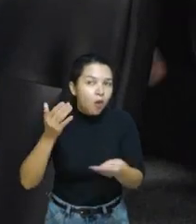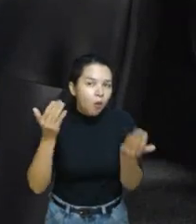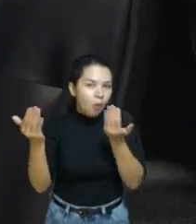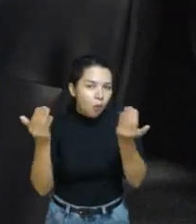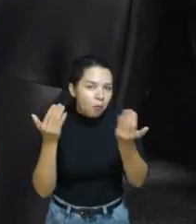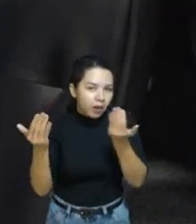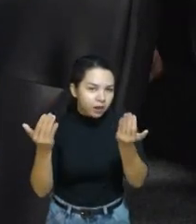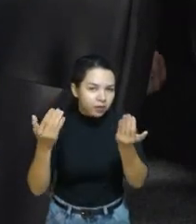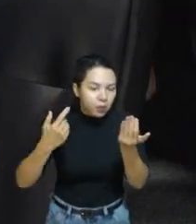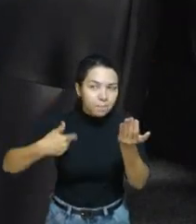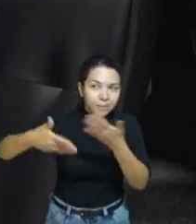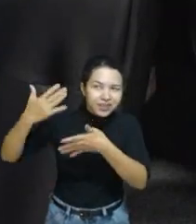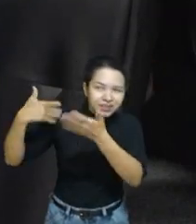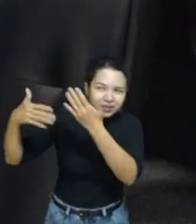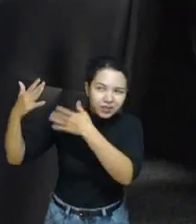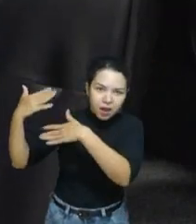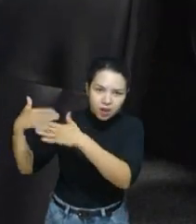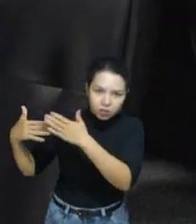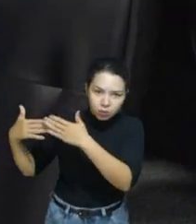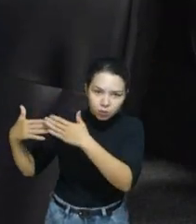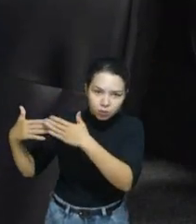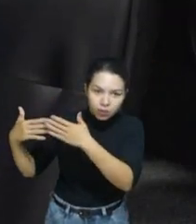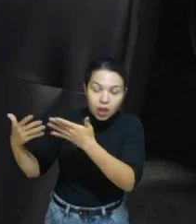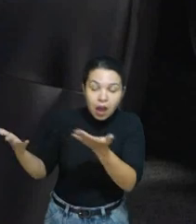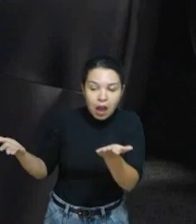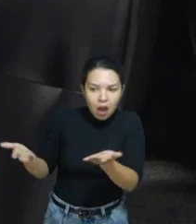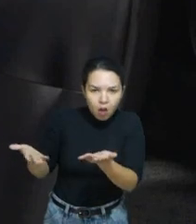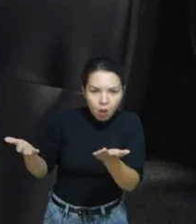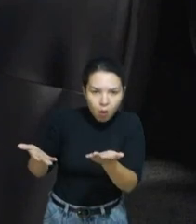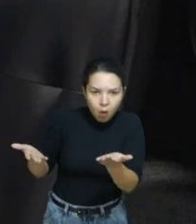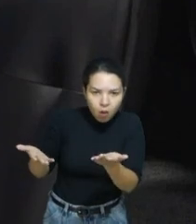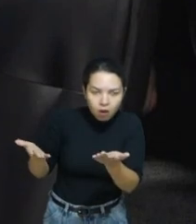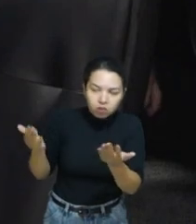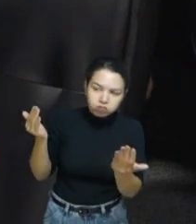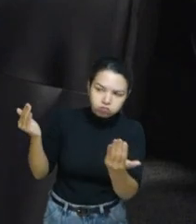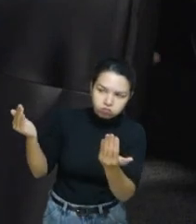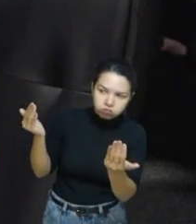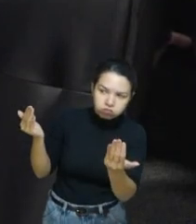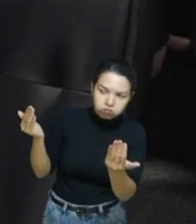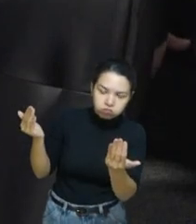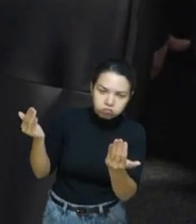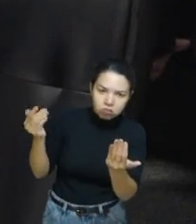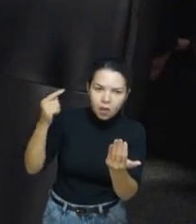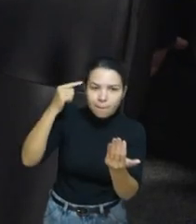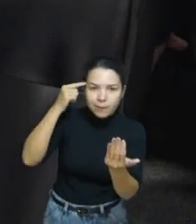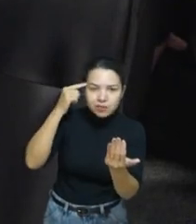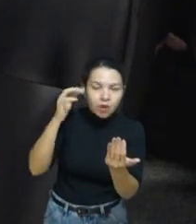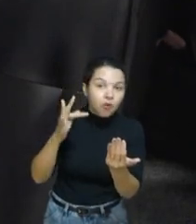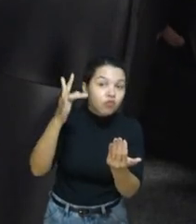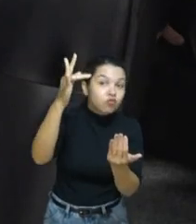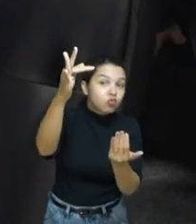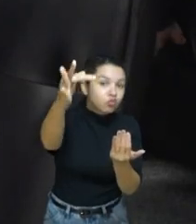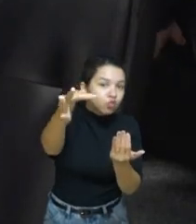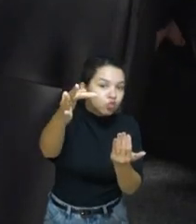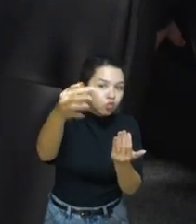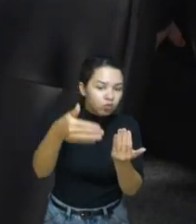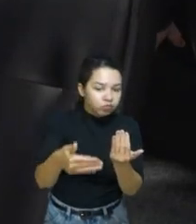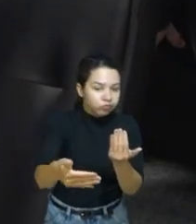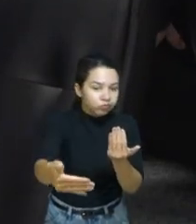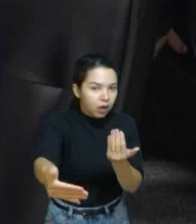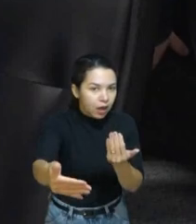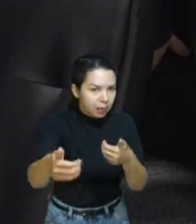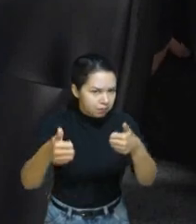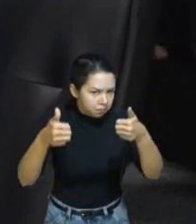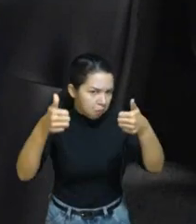década passada, porque a gente está vivendo hoje, qual o cenário que a gente está caminhando? A gente está caminhando num cenário